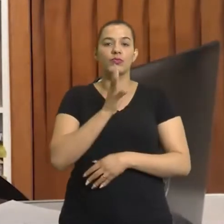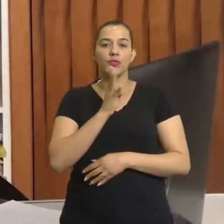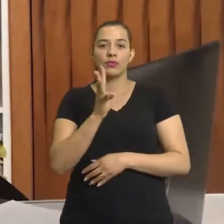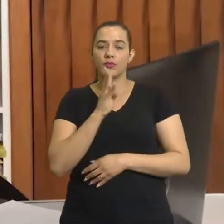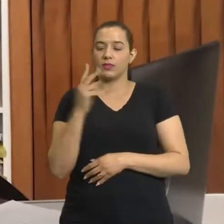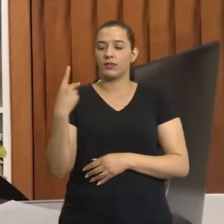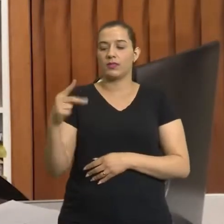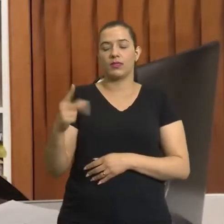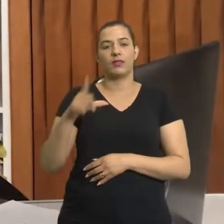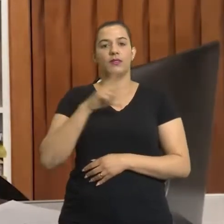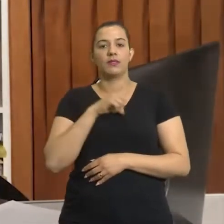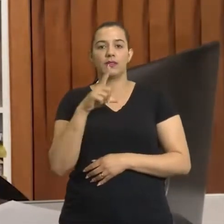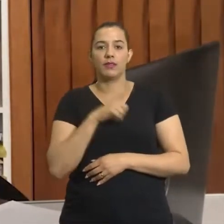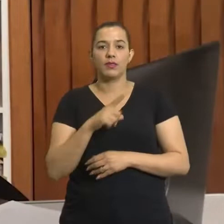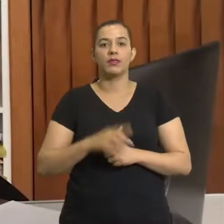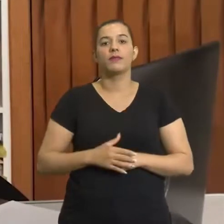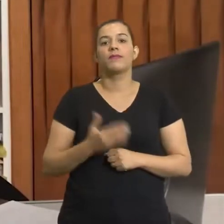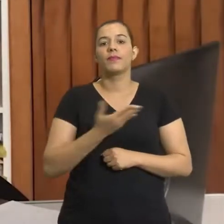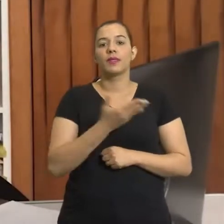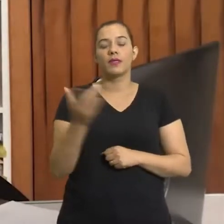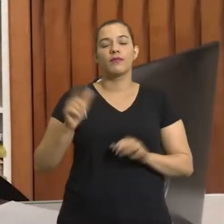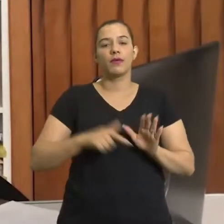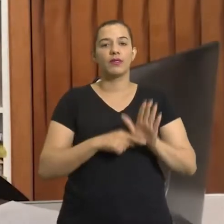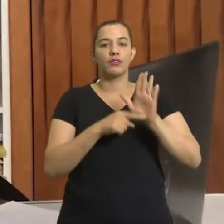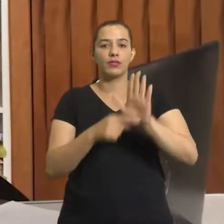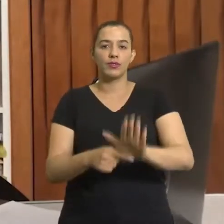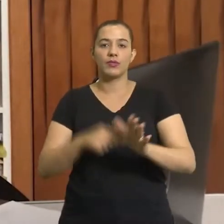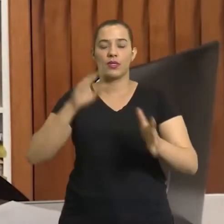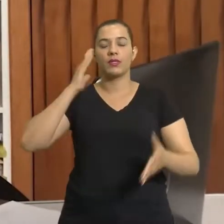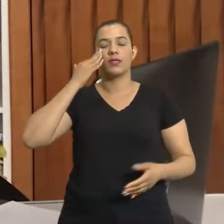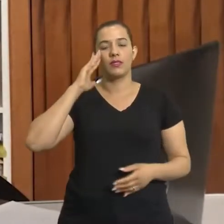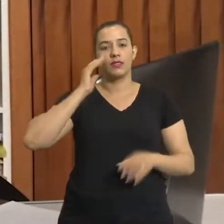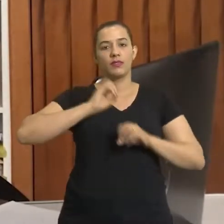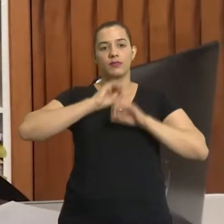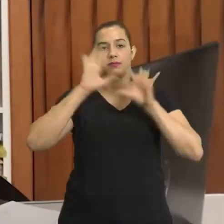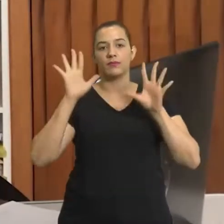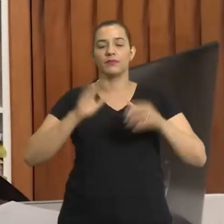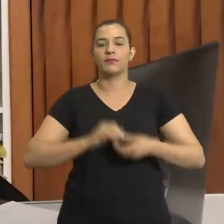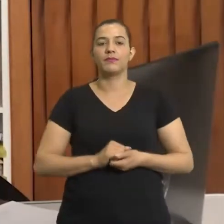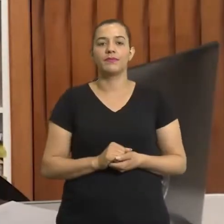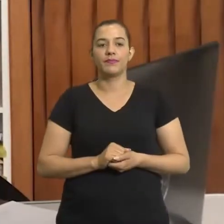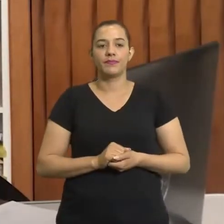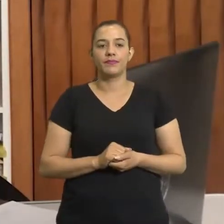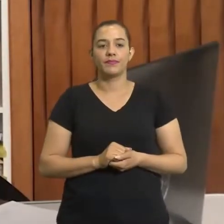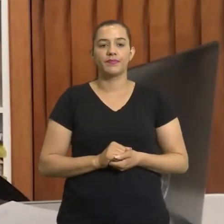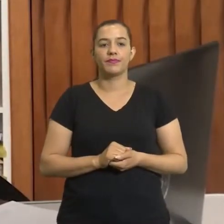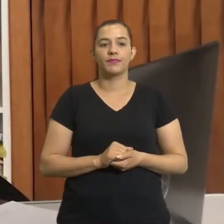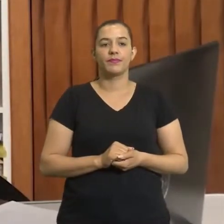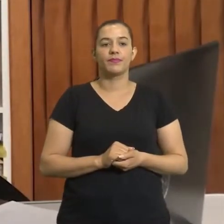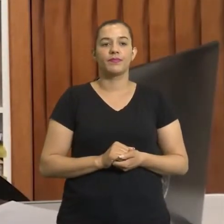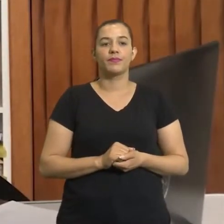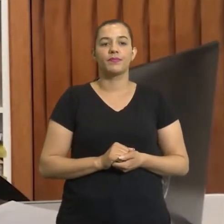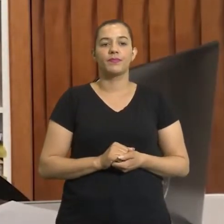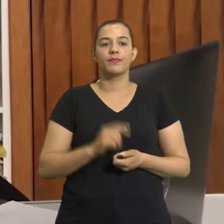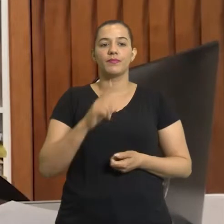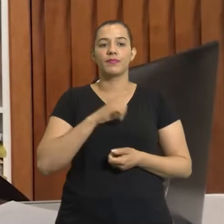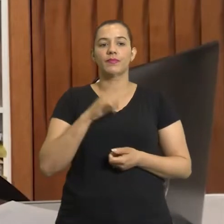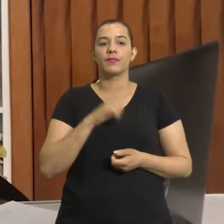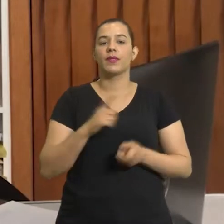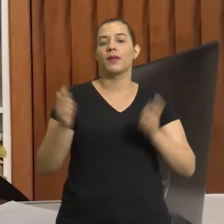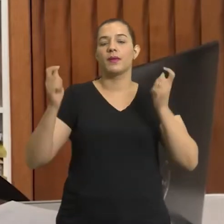tem, extratextuais, que vão auxiliar nessa compreensão. Bom, Para a gente ser um leitor competente, né, o